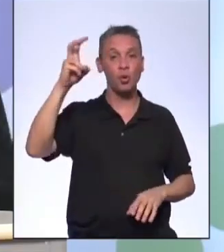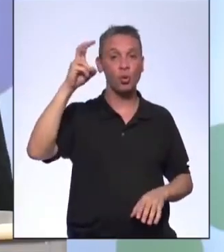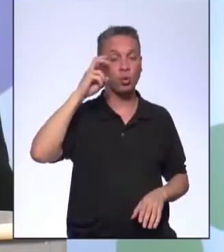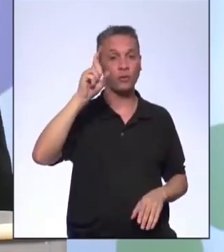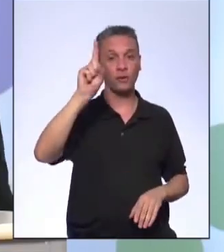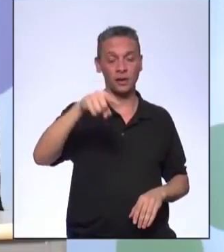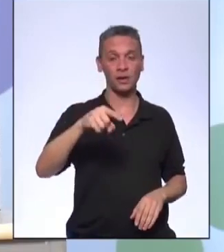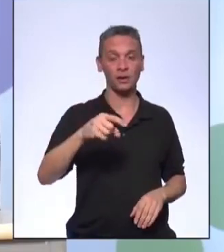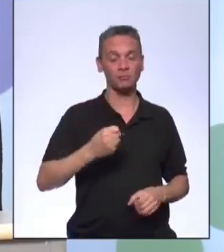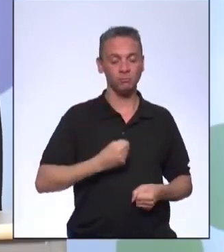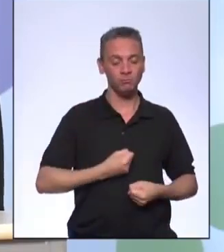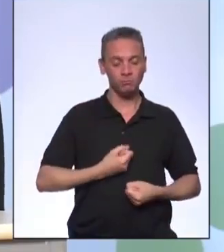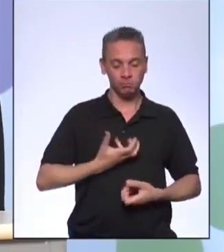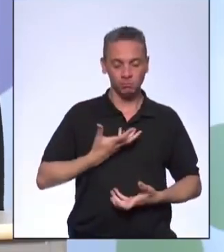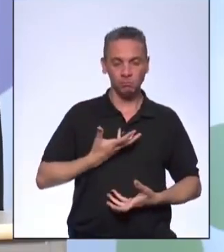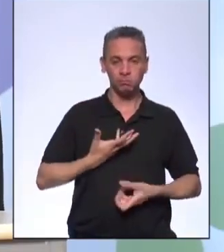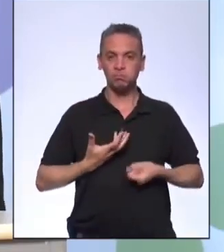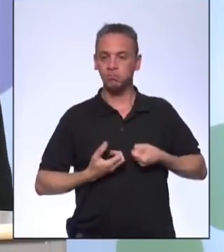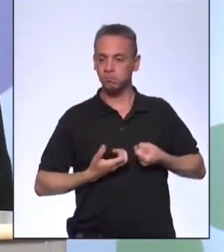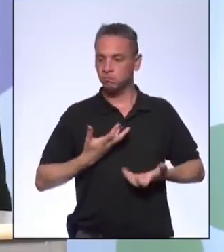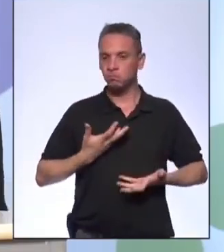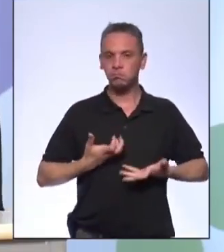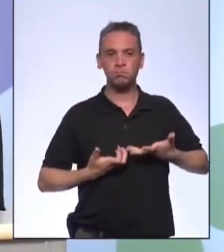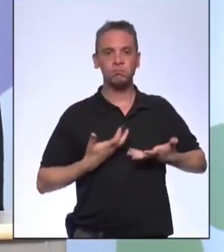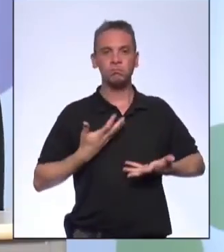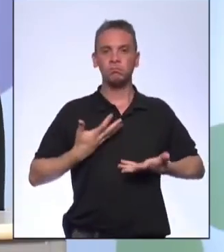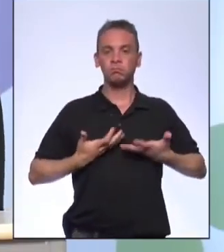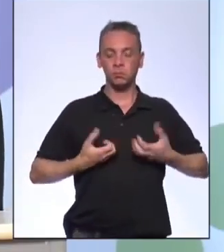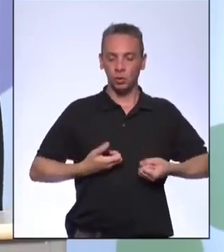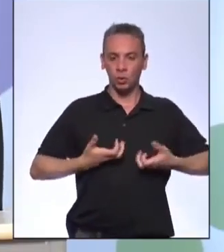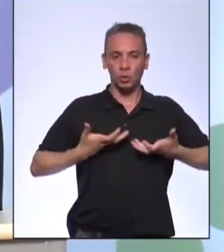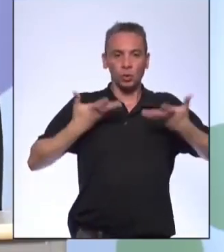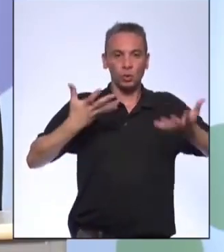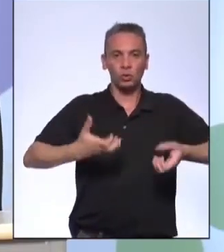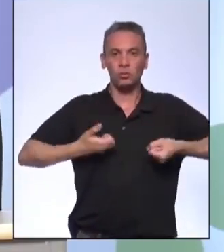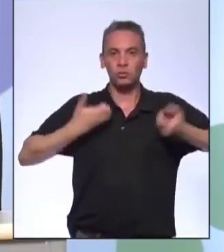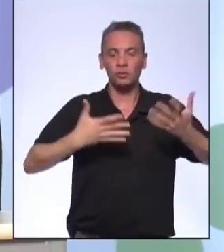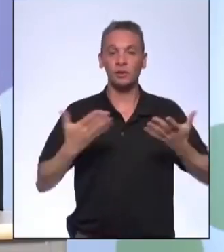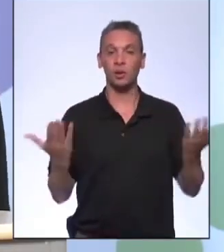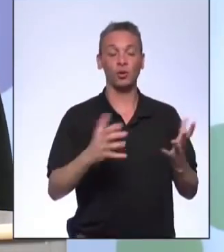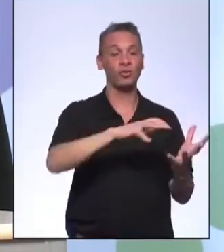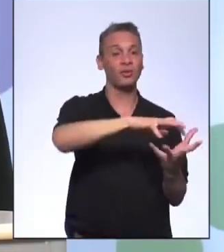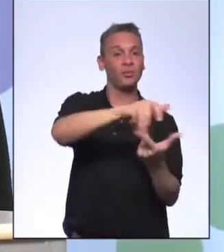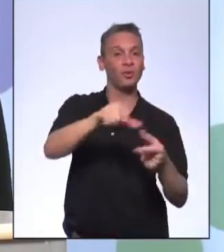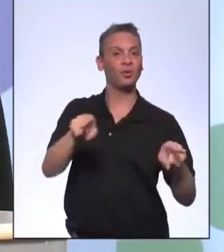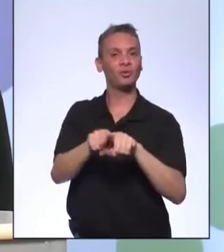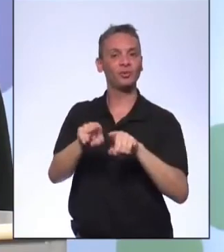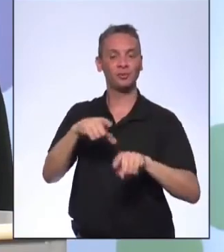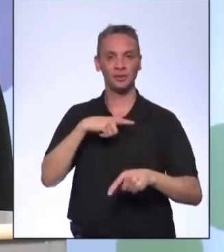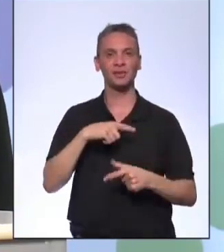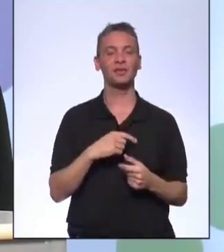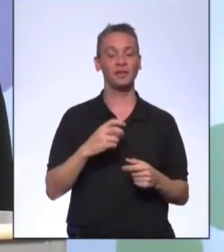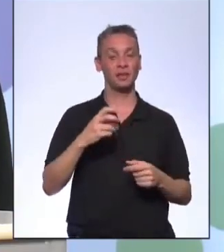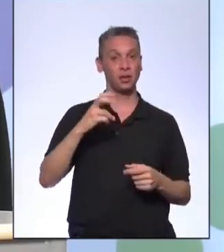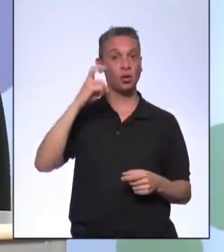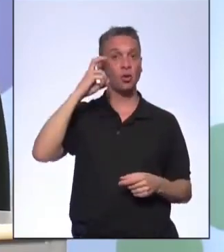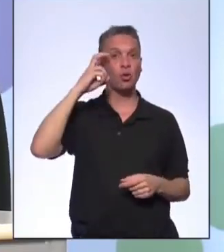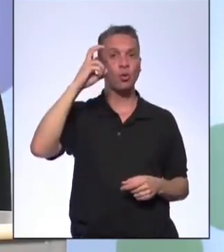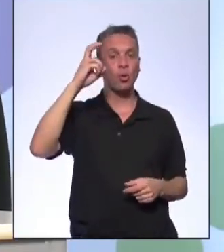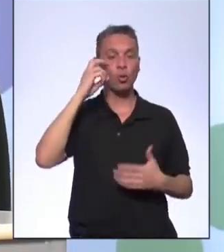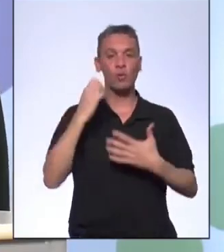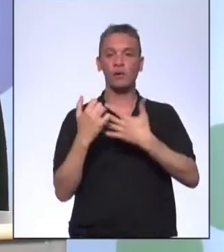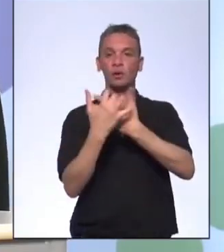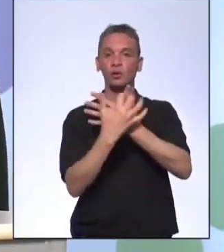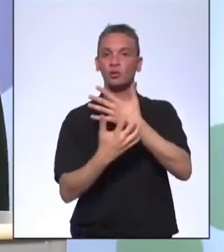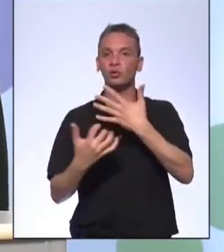elas são expressões, né, do sistema capitalista que nós vivemos, né? Então, a cultura digital é essa